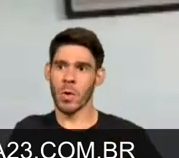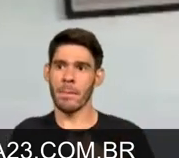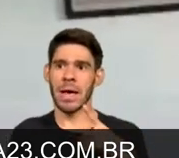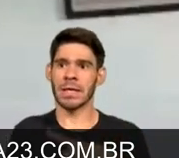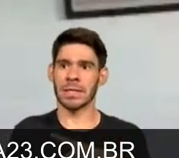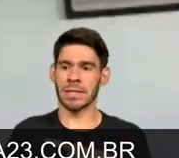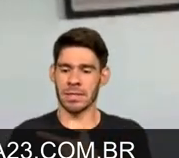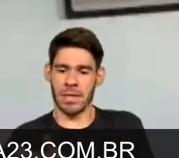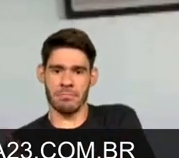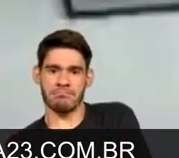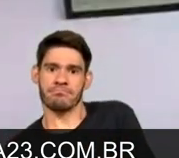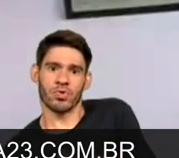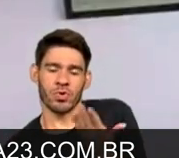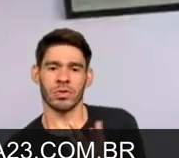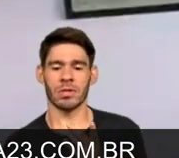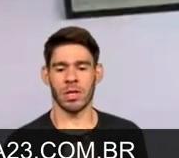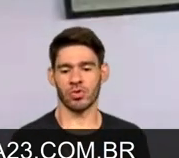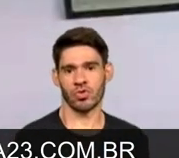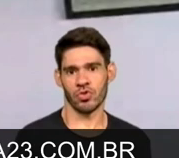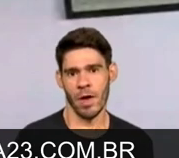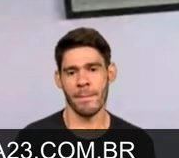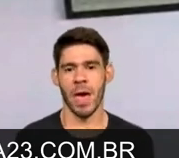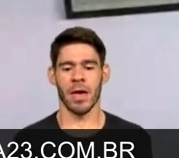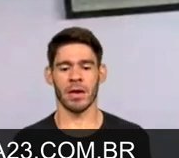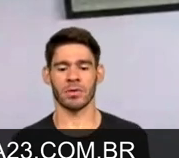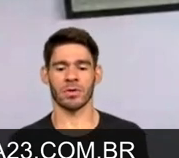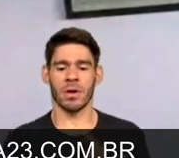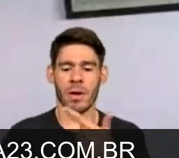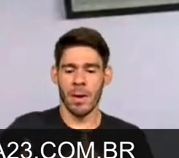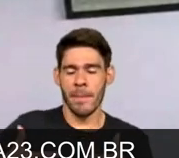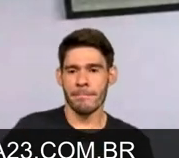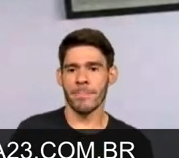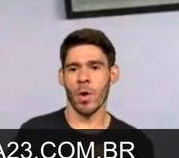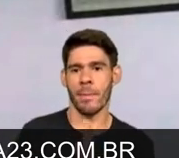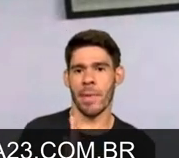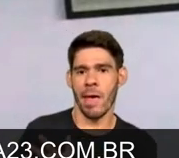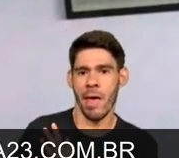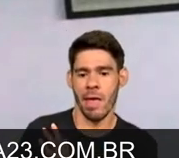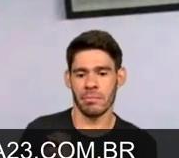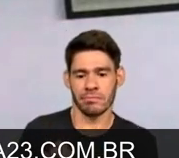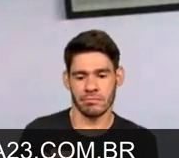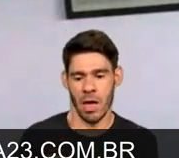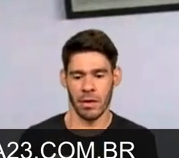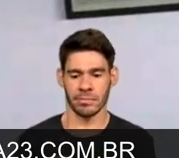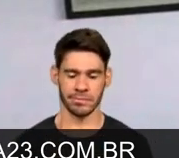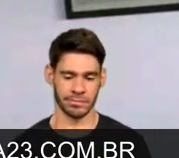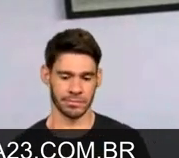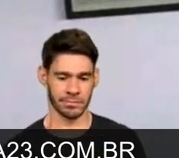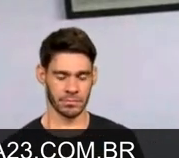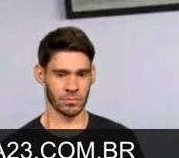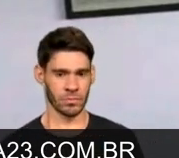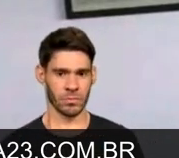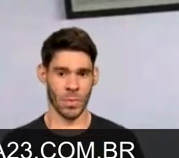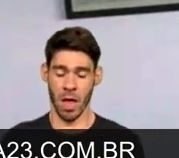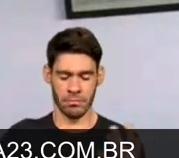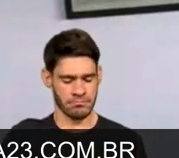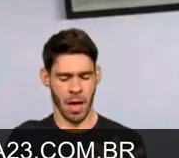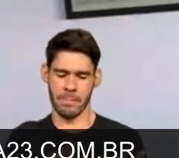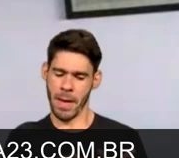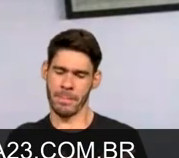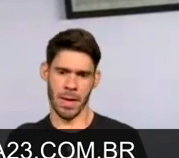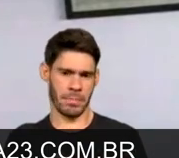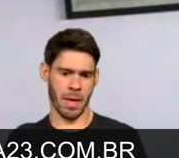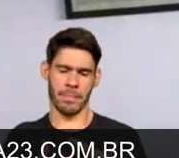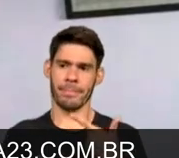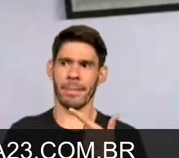hipertensão arterial, insuficiência cardíaca, problemas cardíacos. Então, todas essas condições